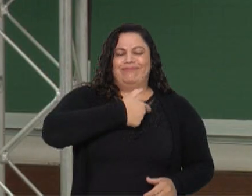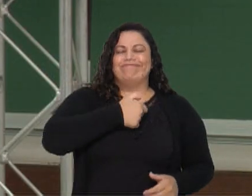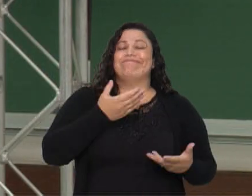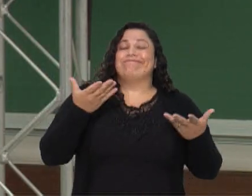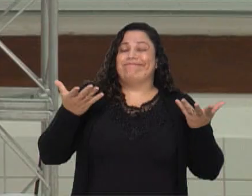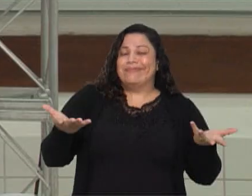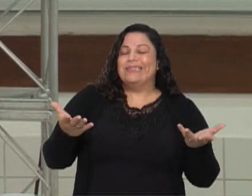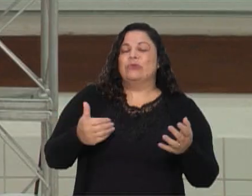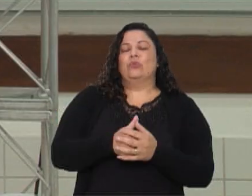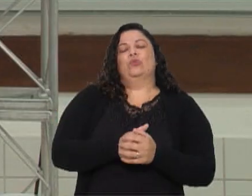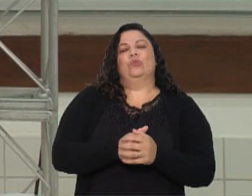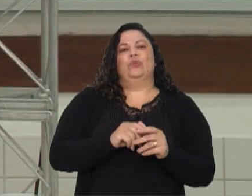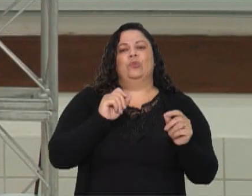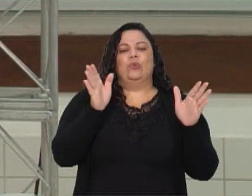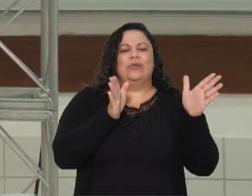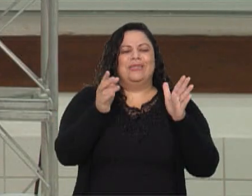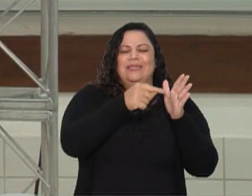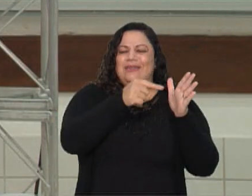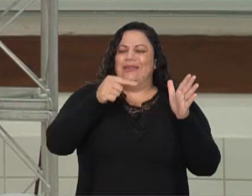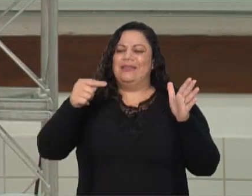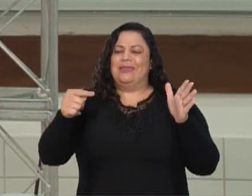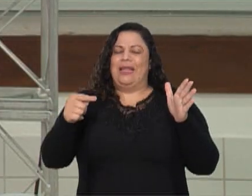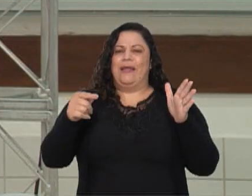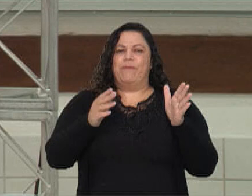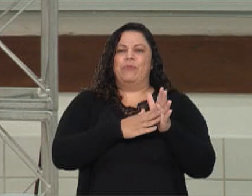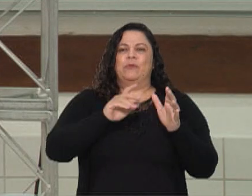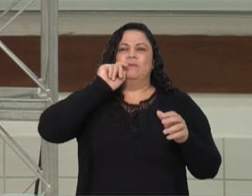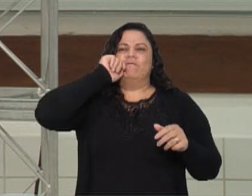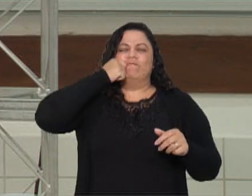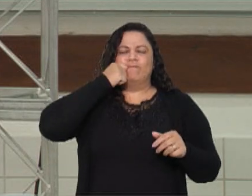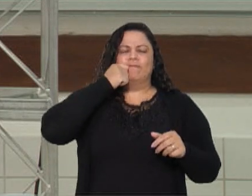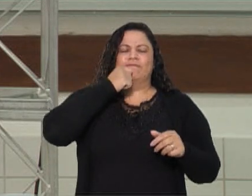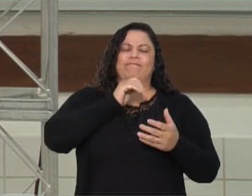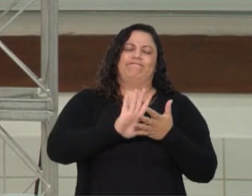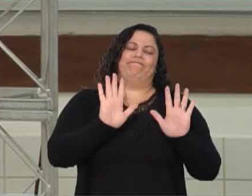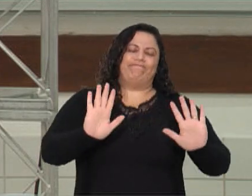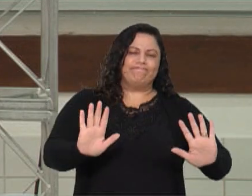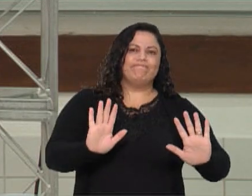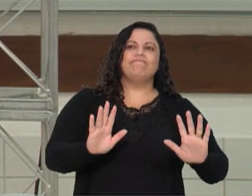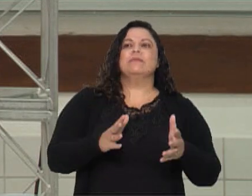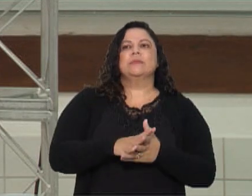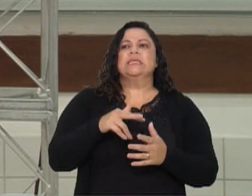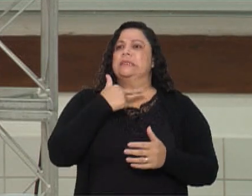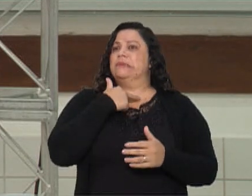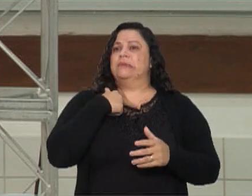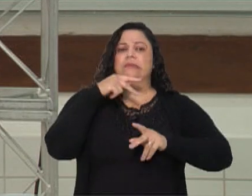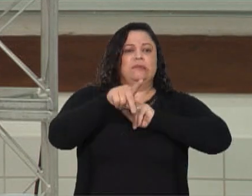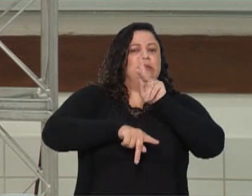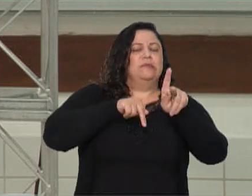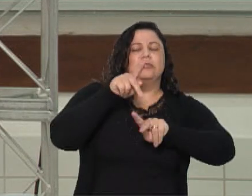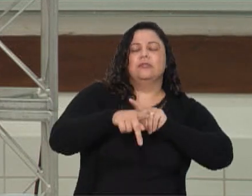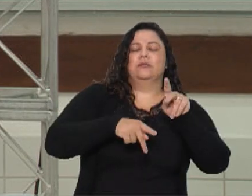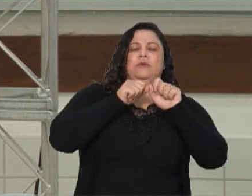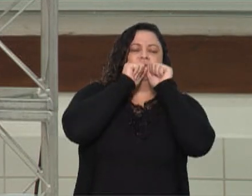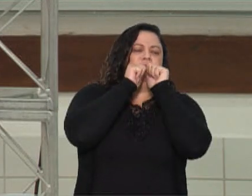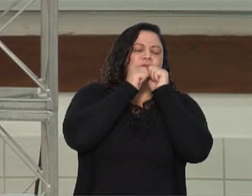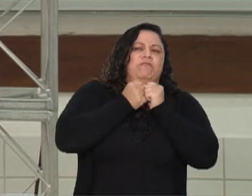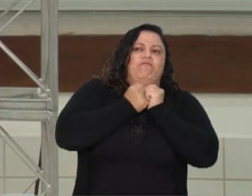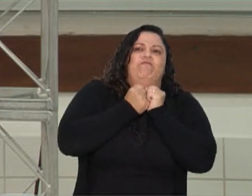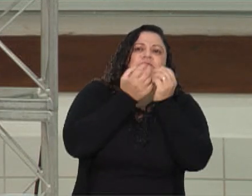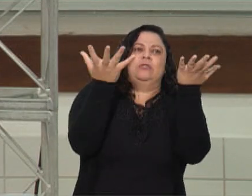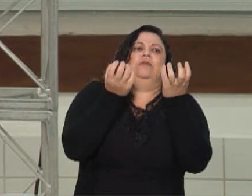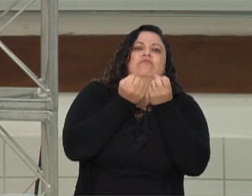bem. Então, professora, o que acontece? Ela fez essa casa porque ela queria